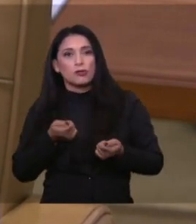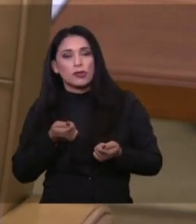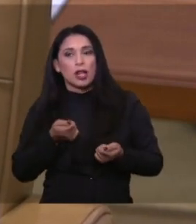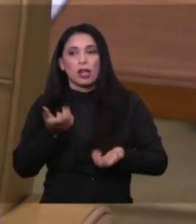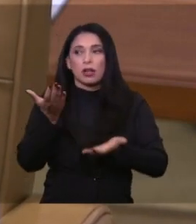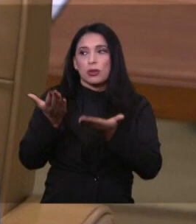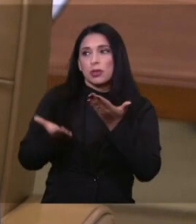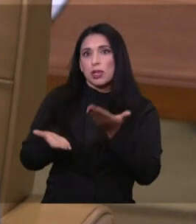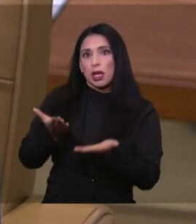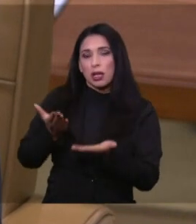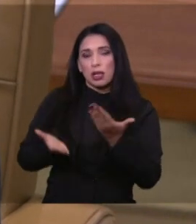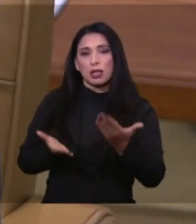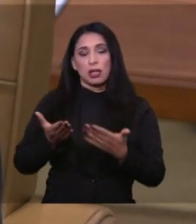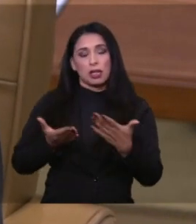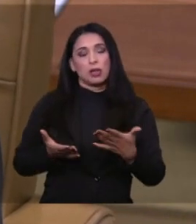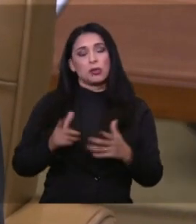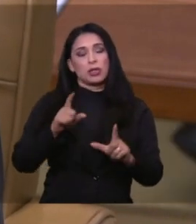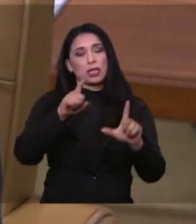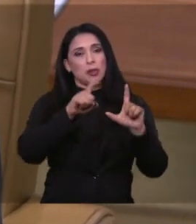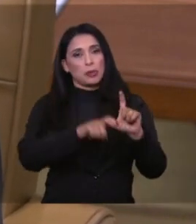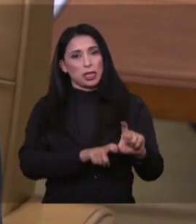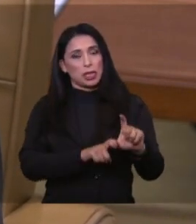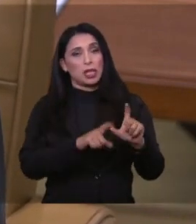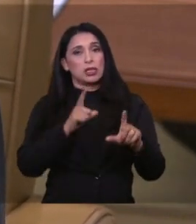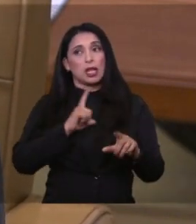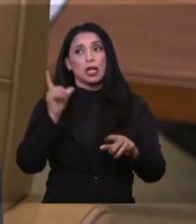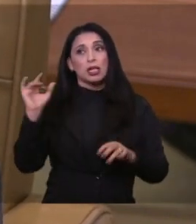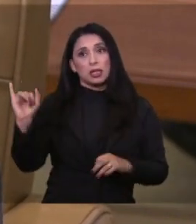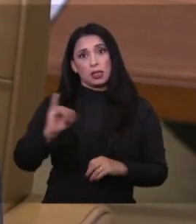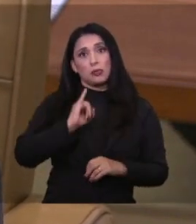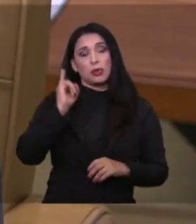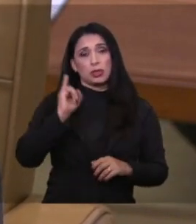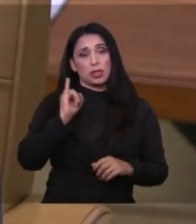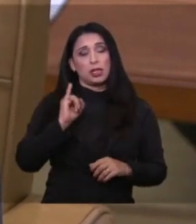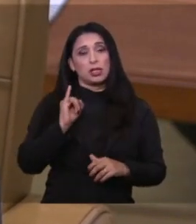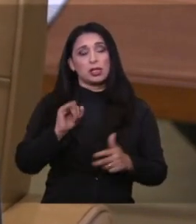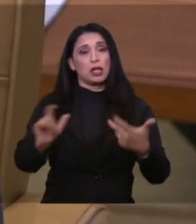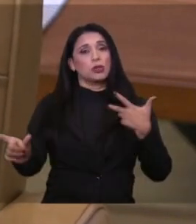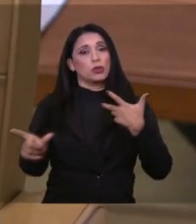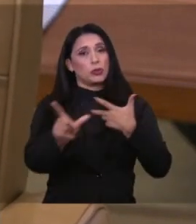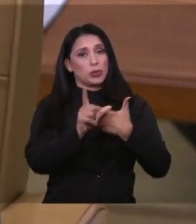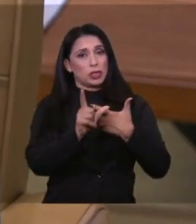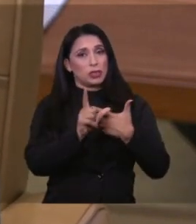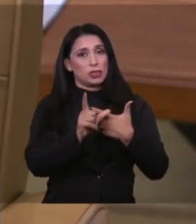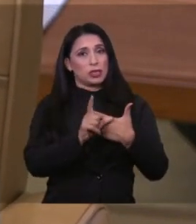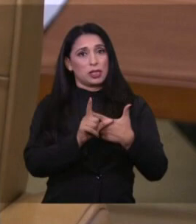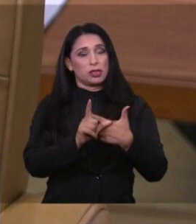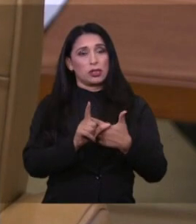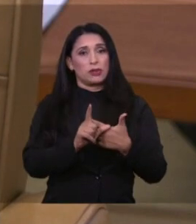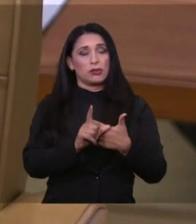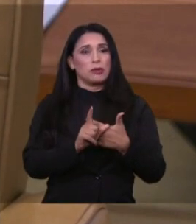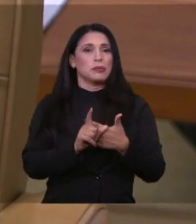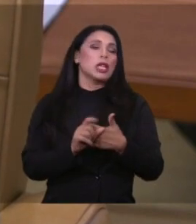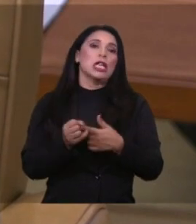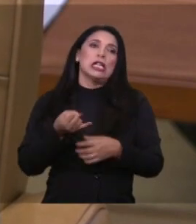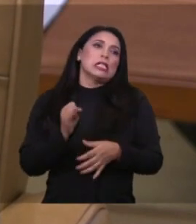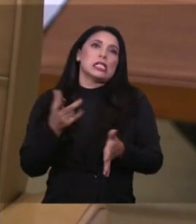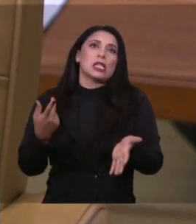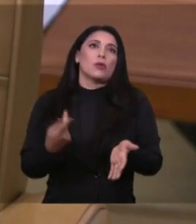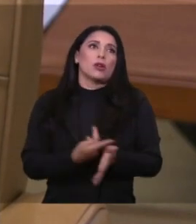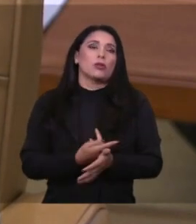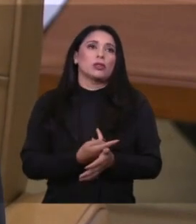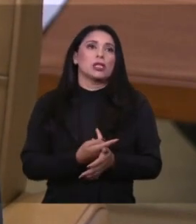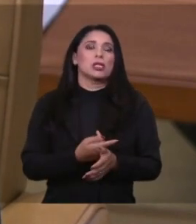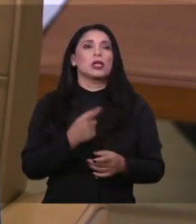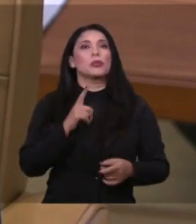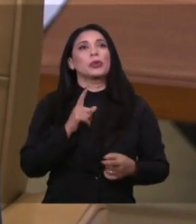própria independência e relevância do Poder Legislativo. Mesmo quando isso não ocorre, por questão da economia